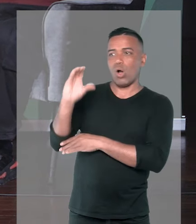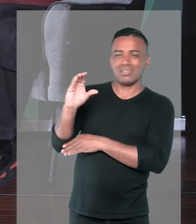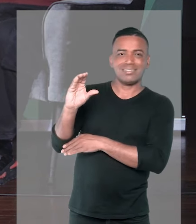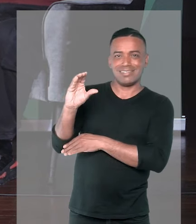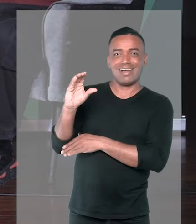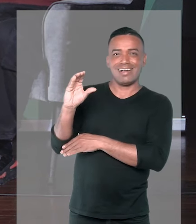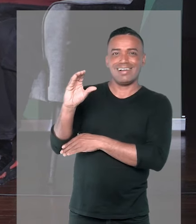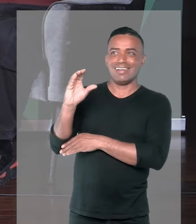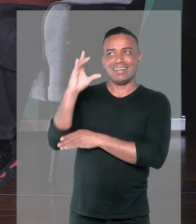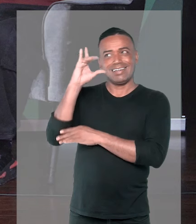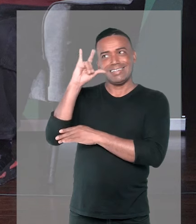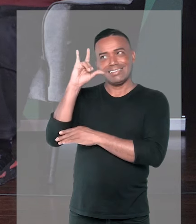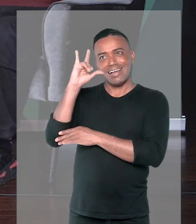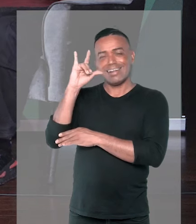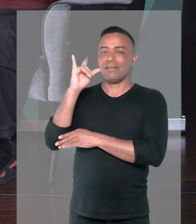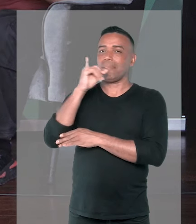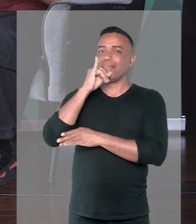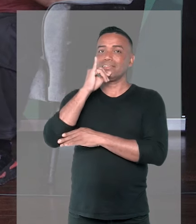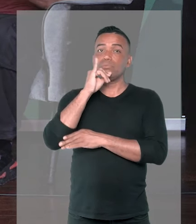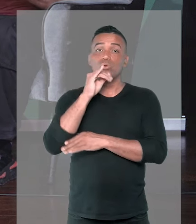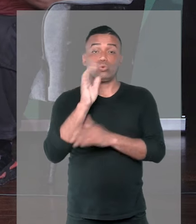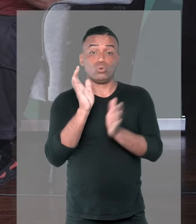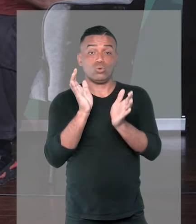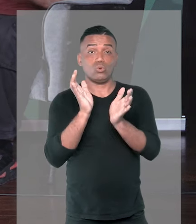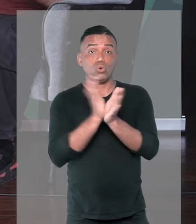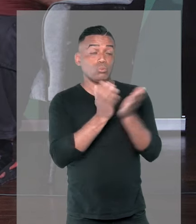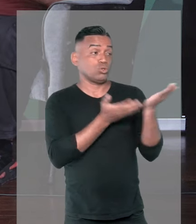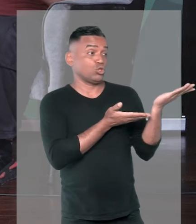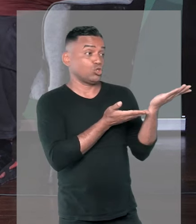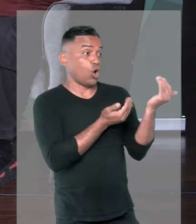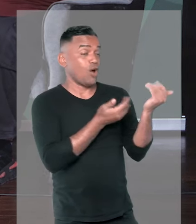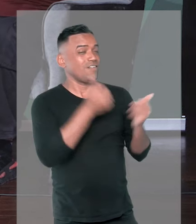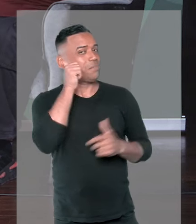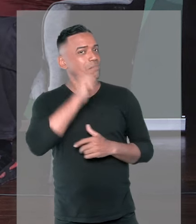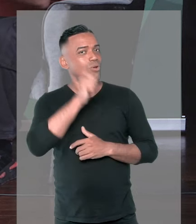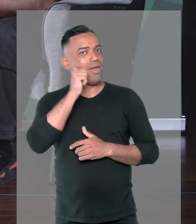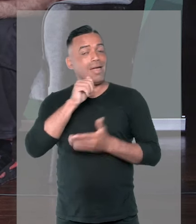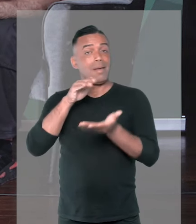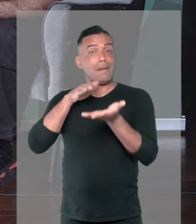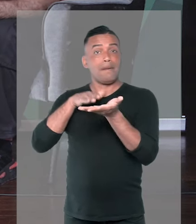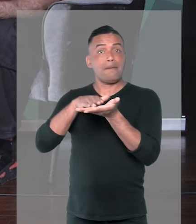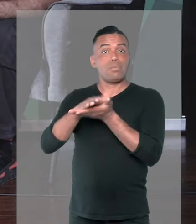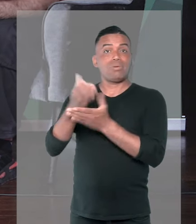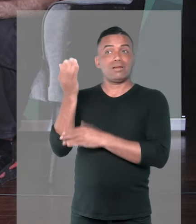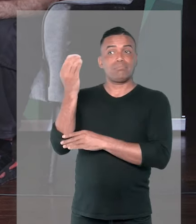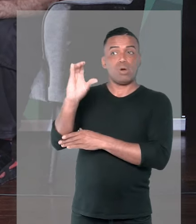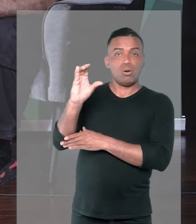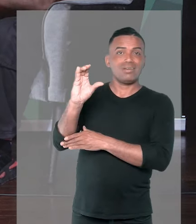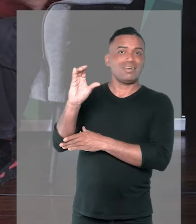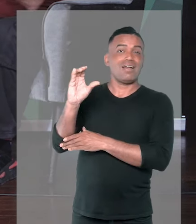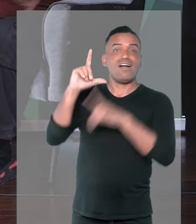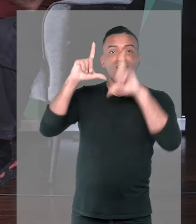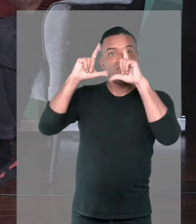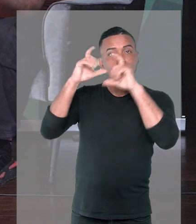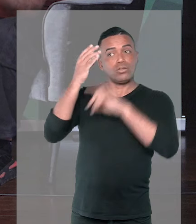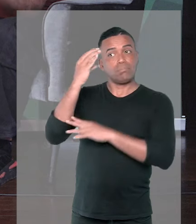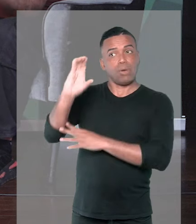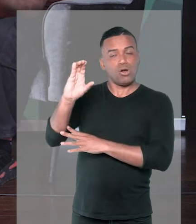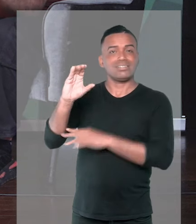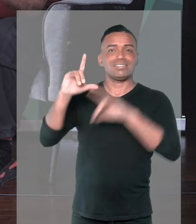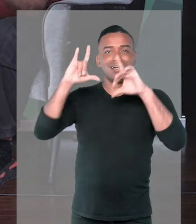dados globais disso né você pega um adolescente do sexo feminino que publica uma foto no Instagram ela tá muito